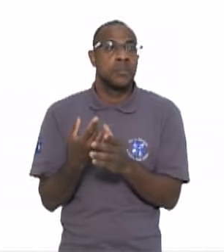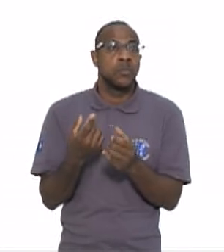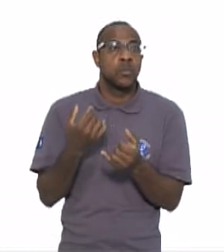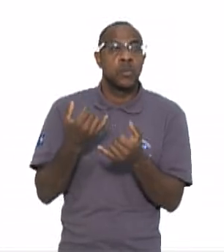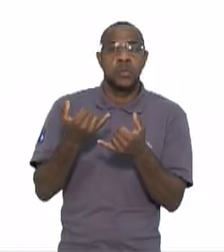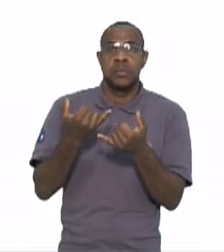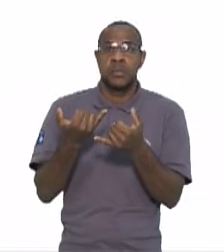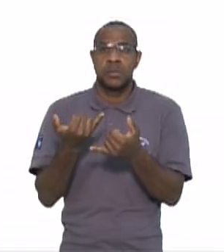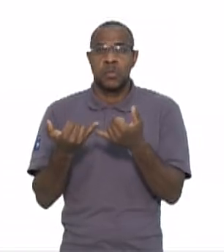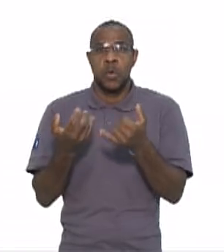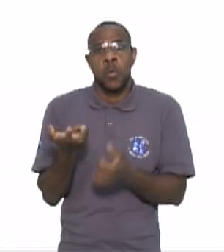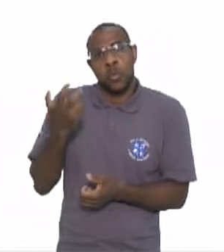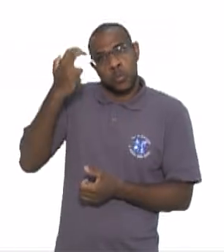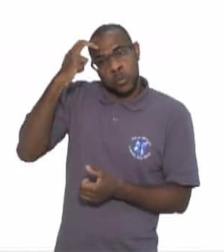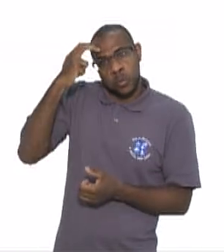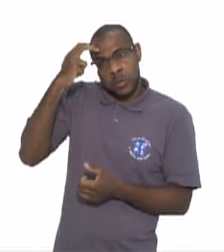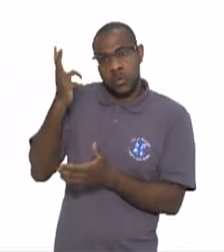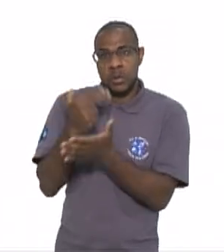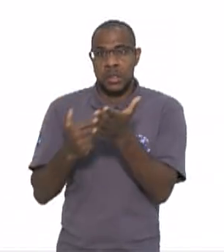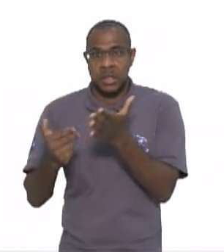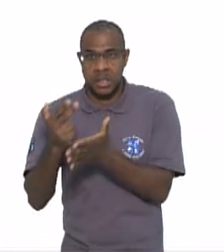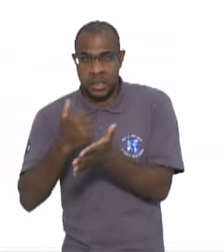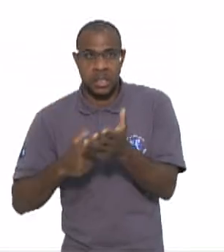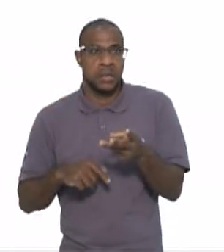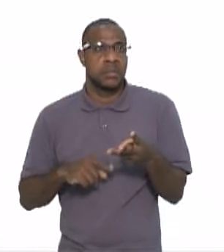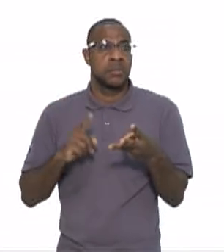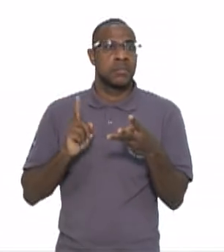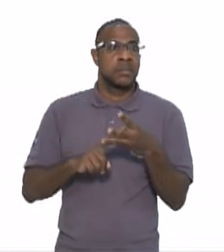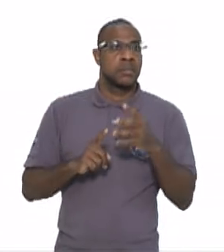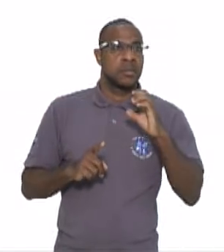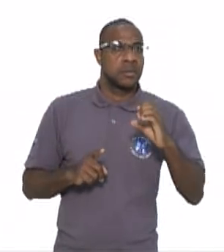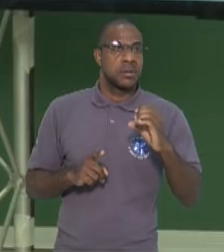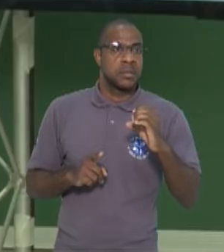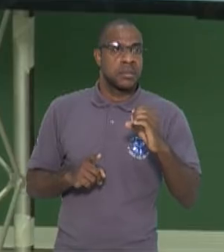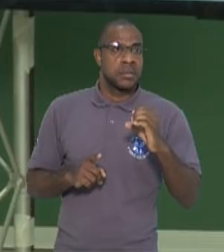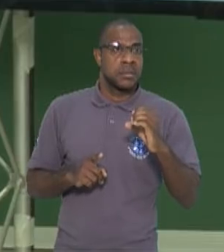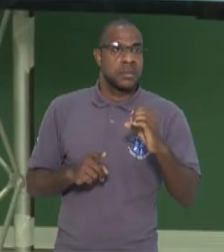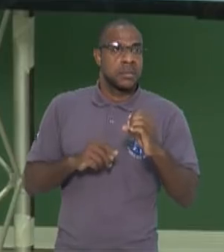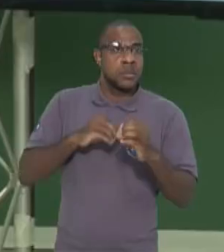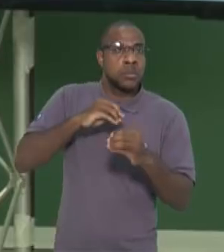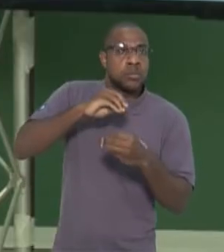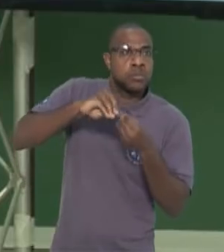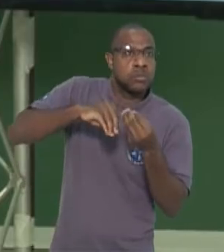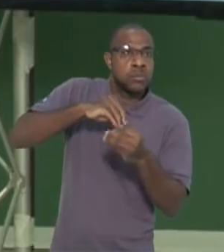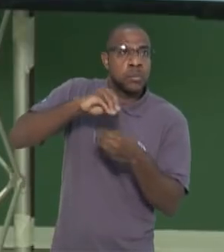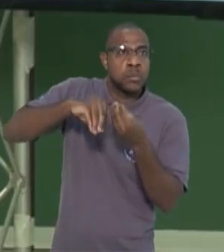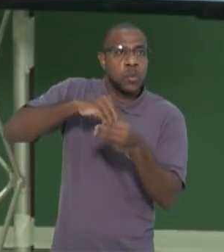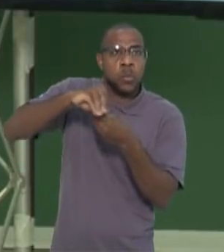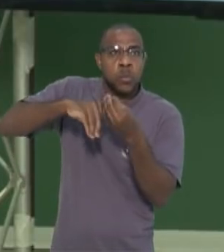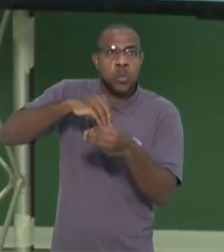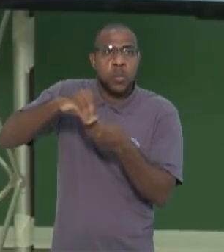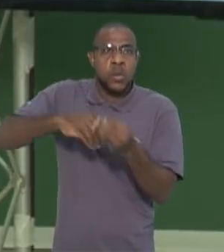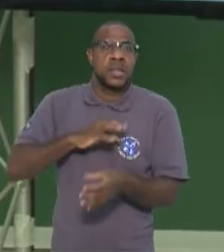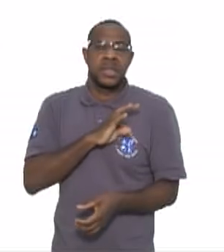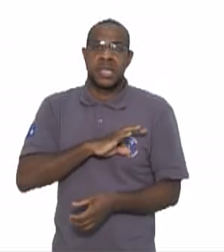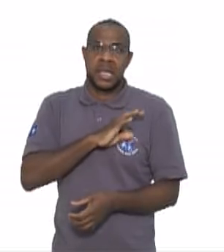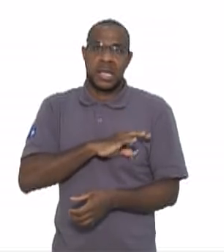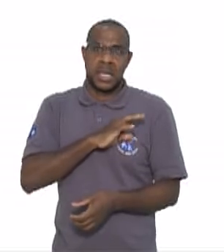técnica empregada. D. Por possuírem poucas cores. Tempo para vocês, já retornamos com a